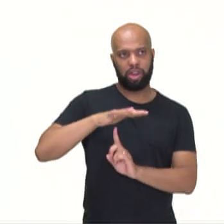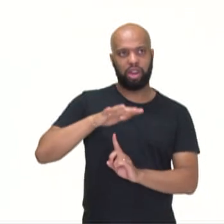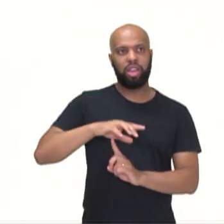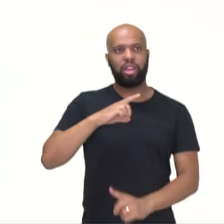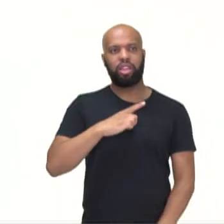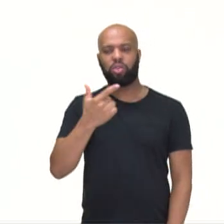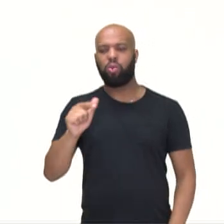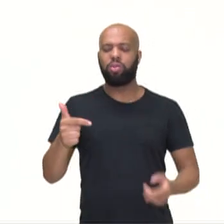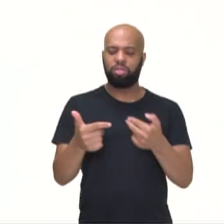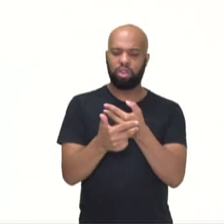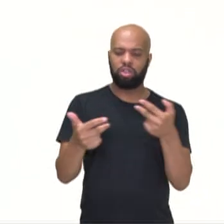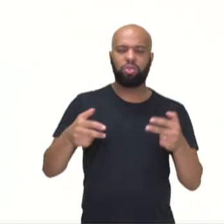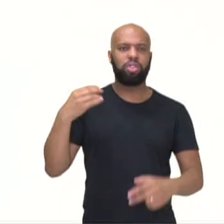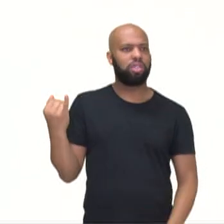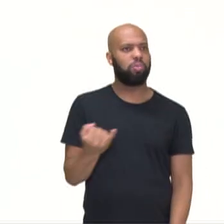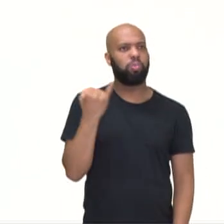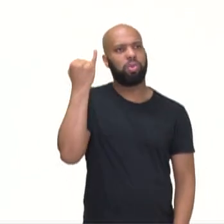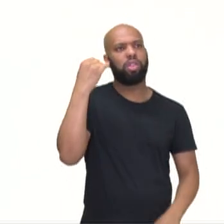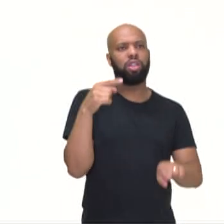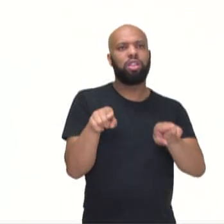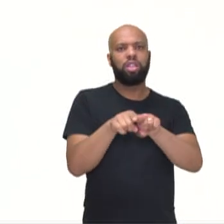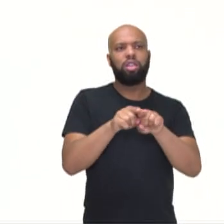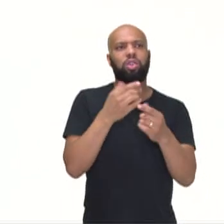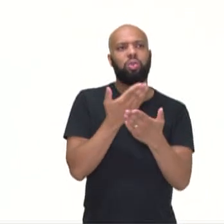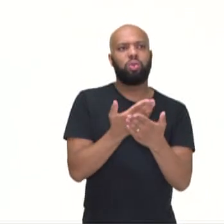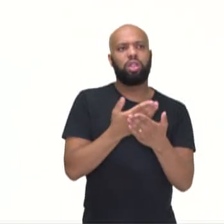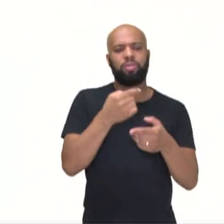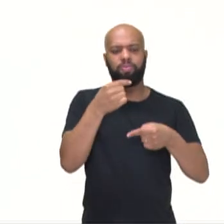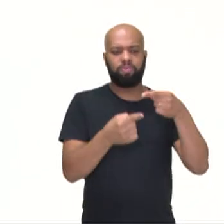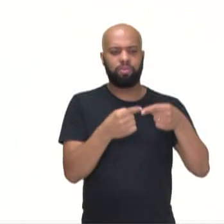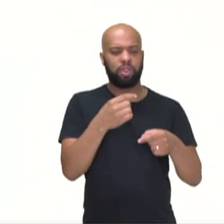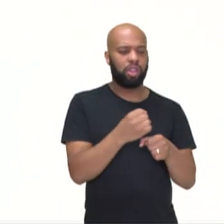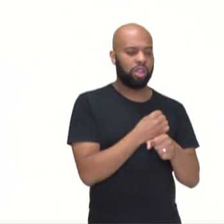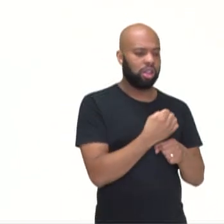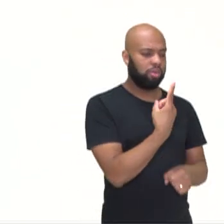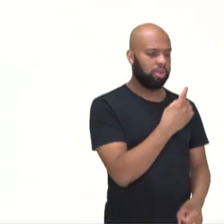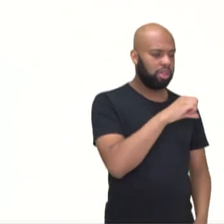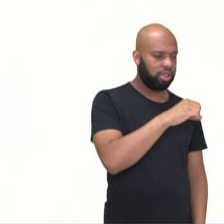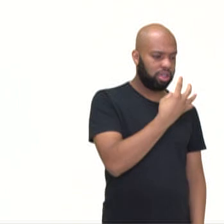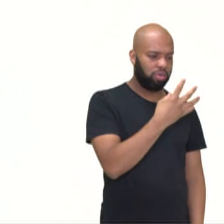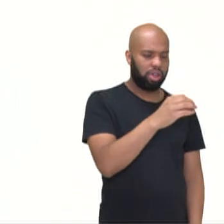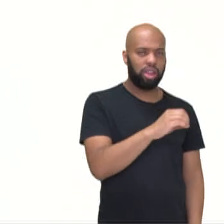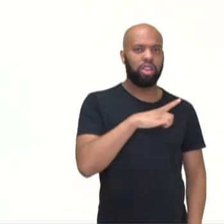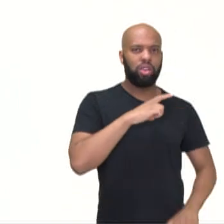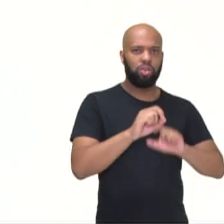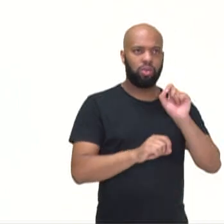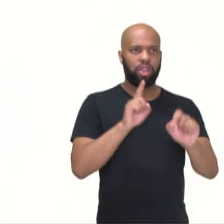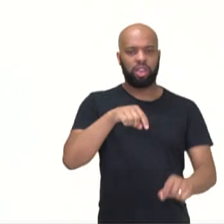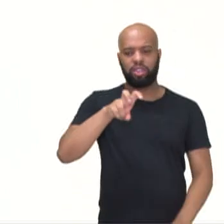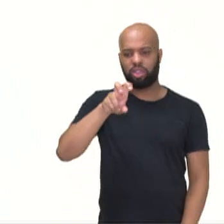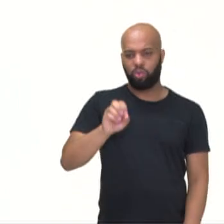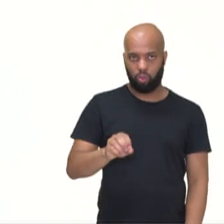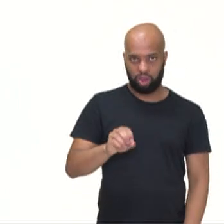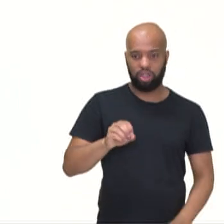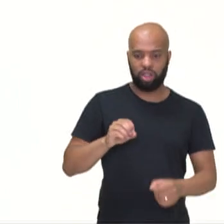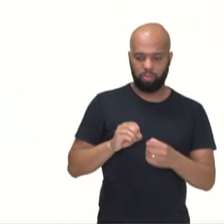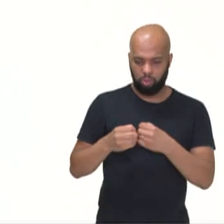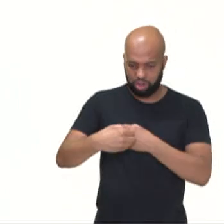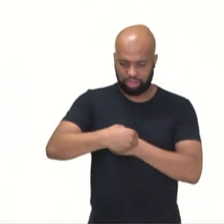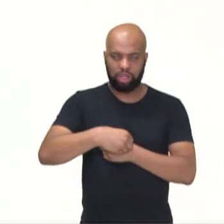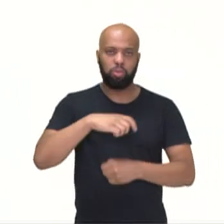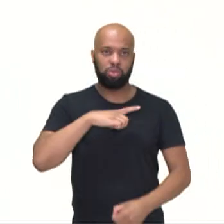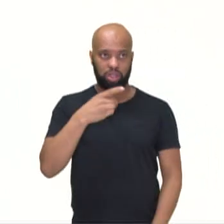questões que são importantes serem trabalhadas e discutidas aqui. Em 1940, havia apenas 50 municípios no estado, com